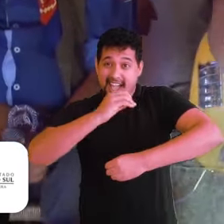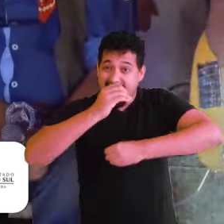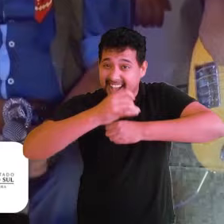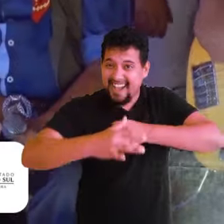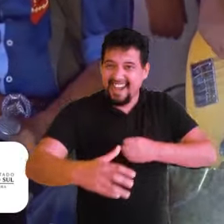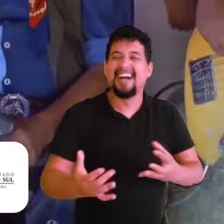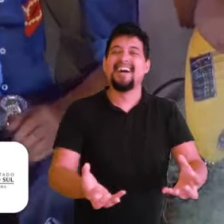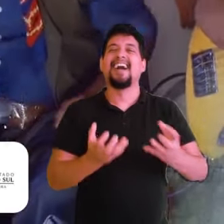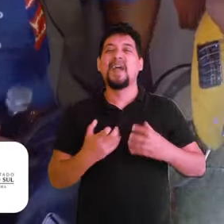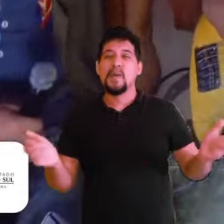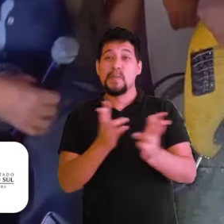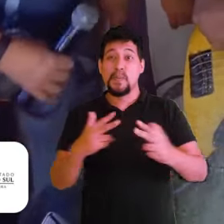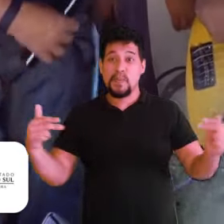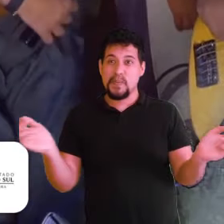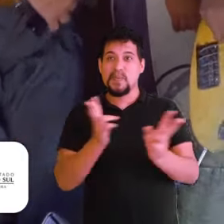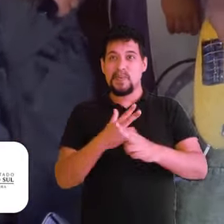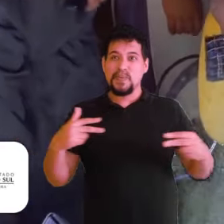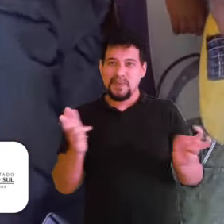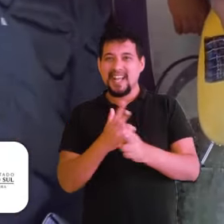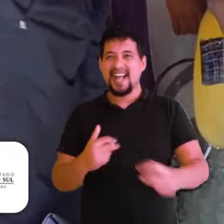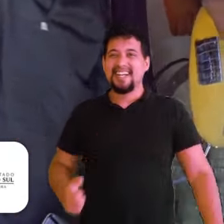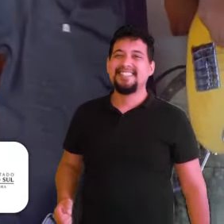maneira, o bordoneio vai